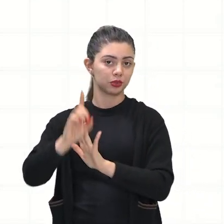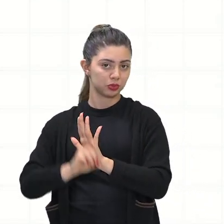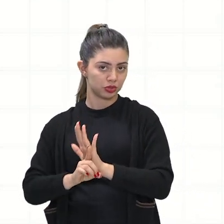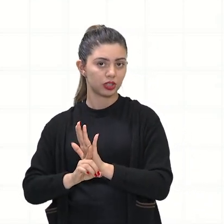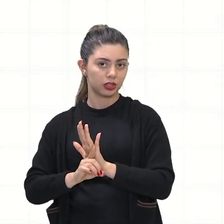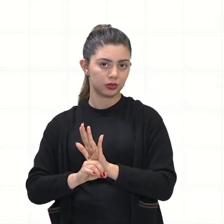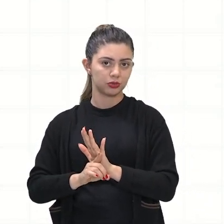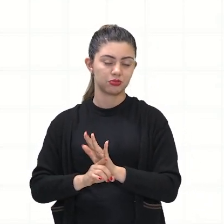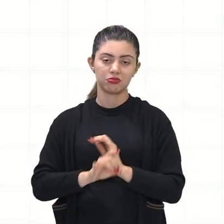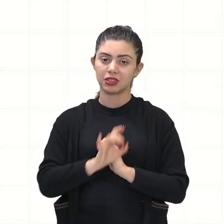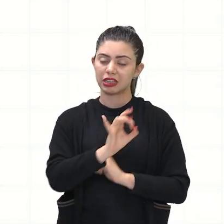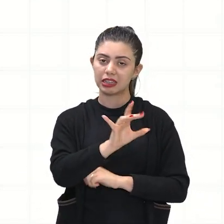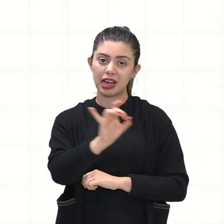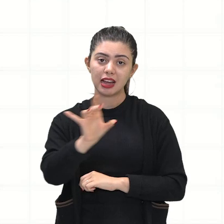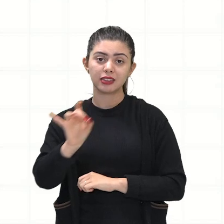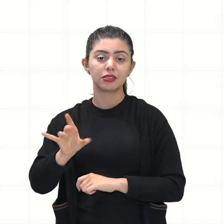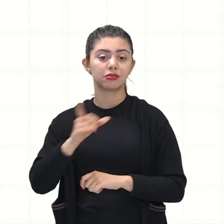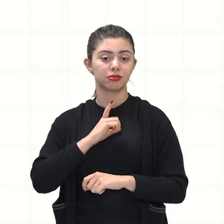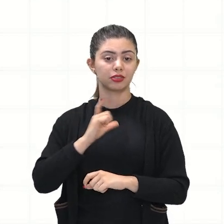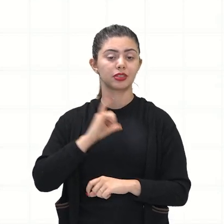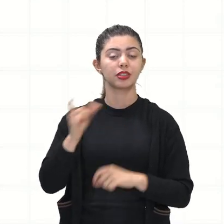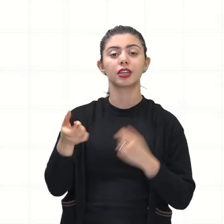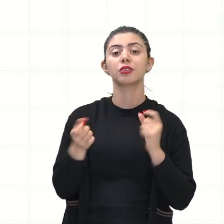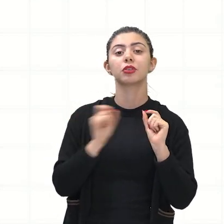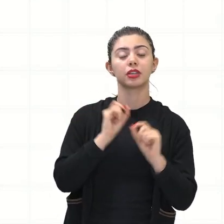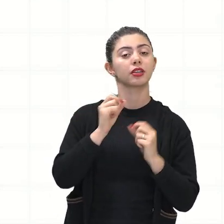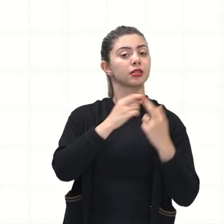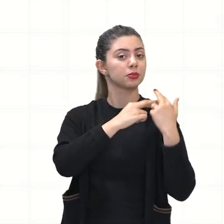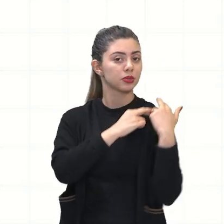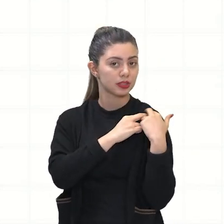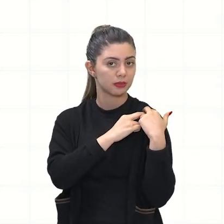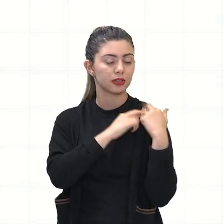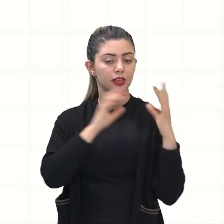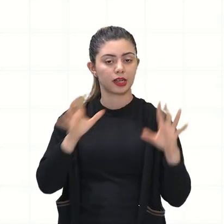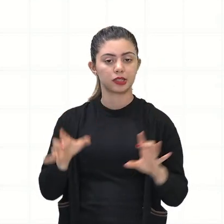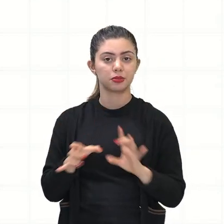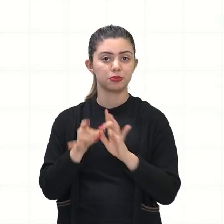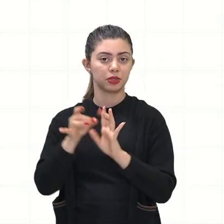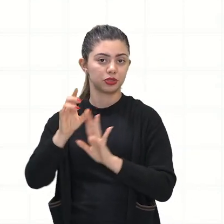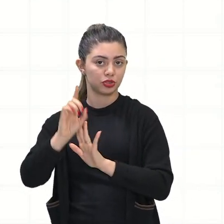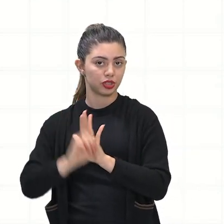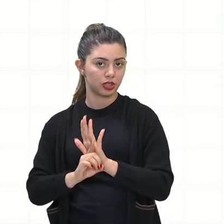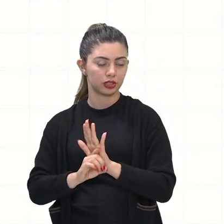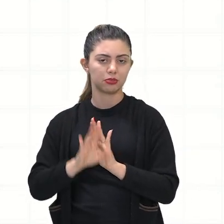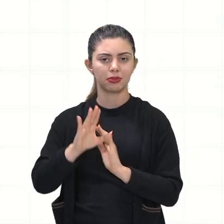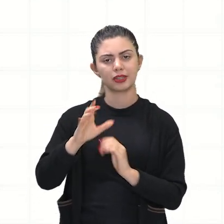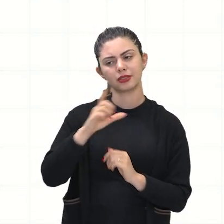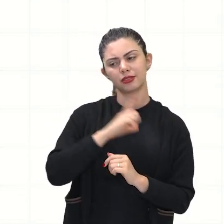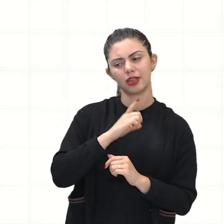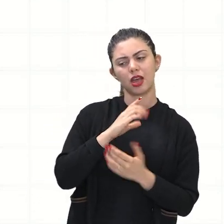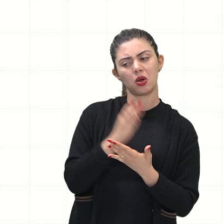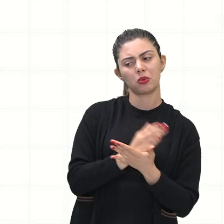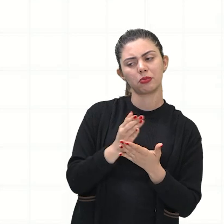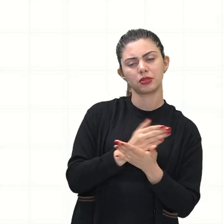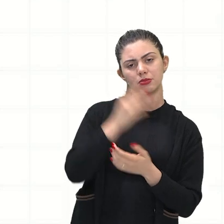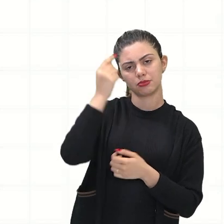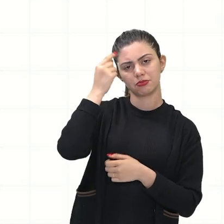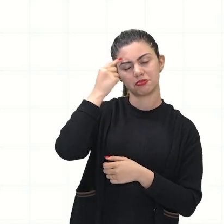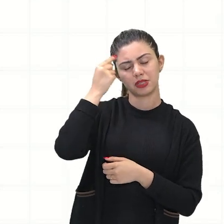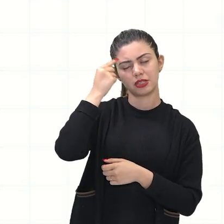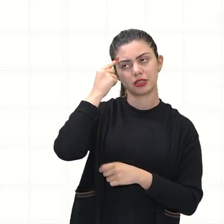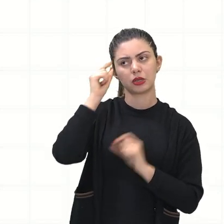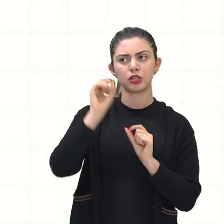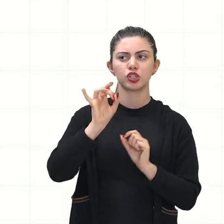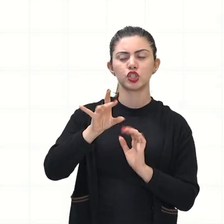também têm direitos. Ok? Ah, mas tem gente que só pensa que nós só